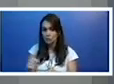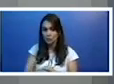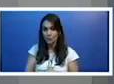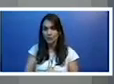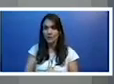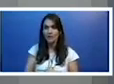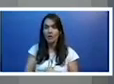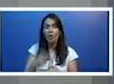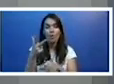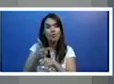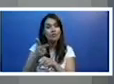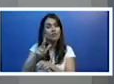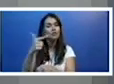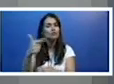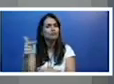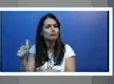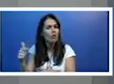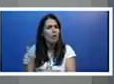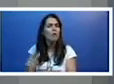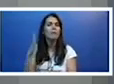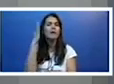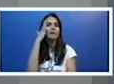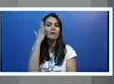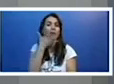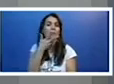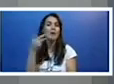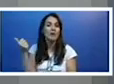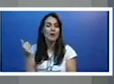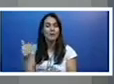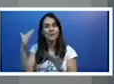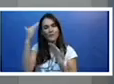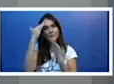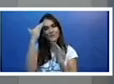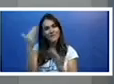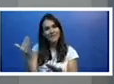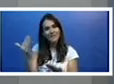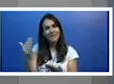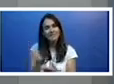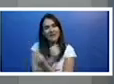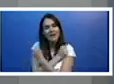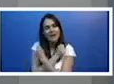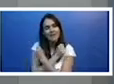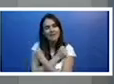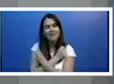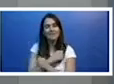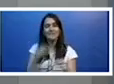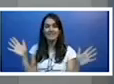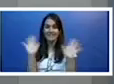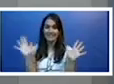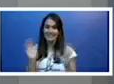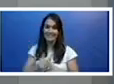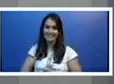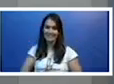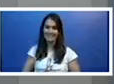uma vez, para entender melhor. Muito obrigado, um grande abraço e fiquem com Deus.